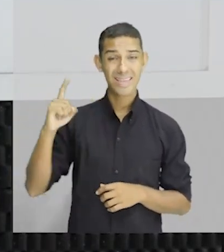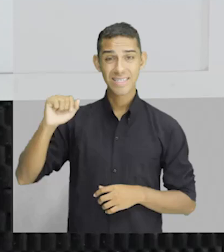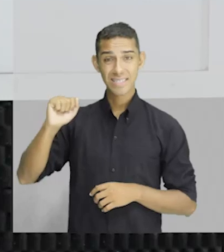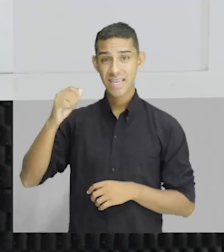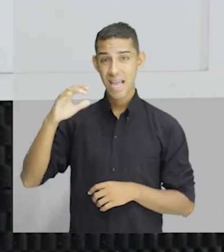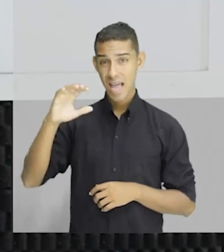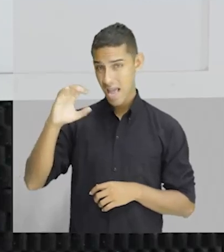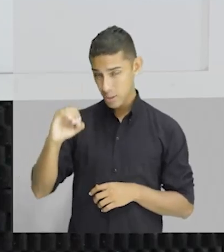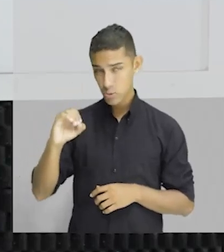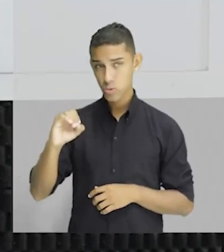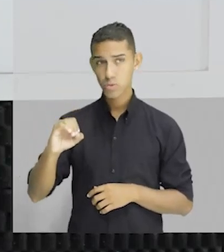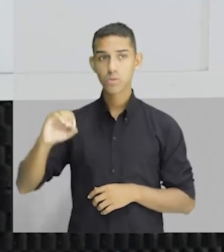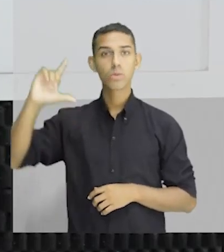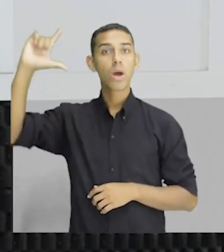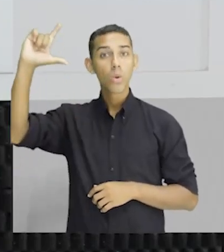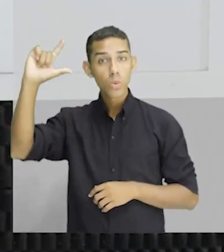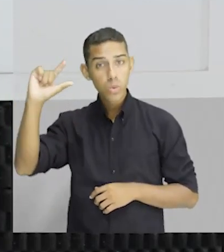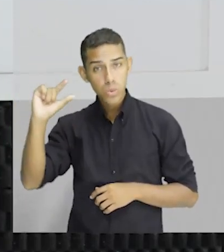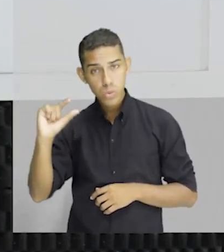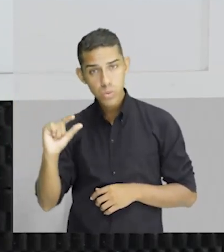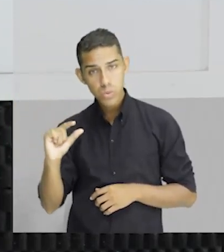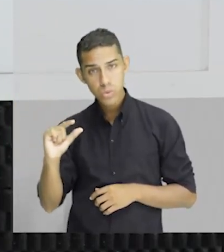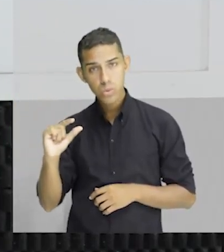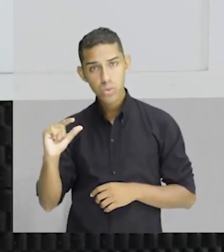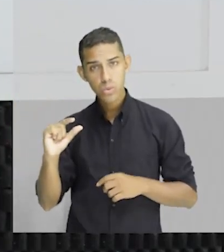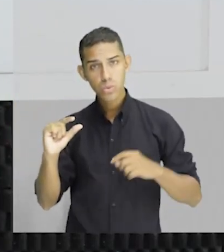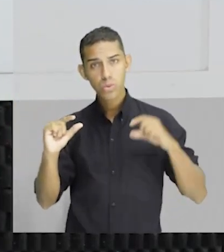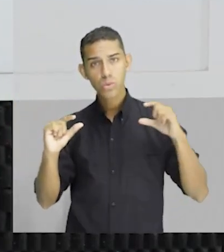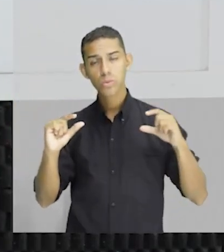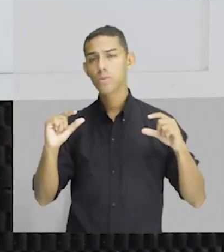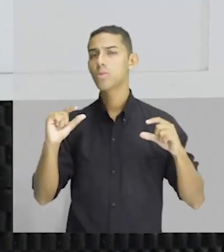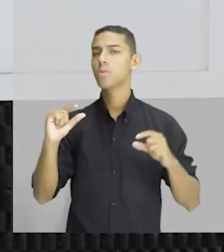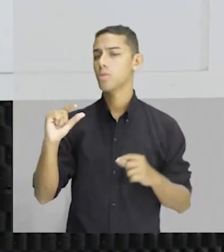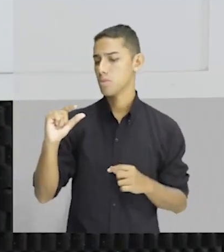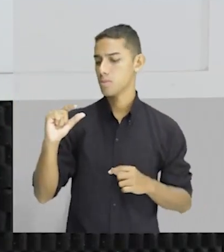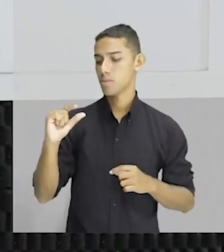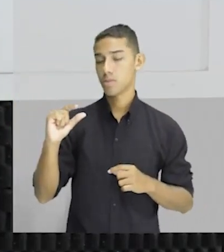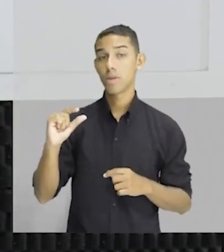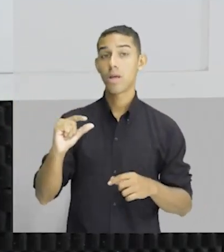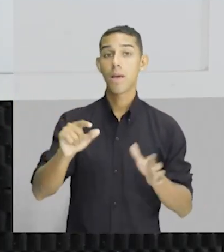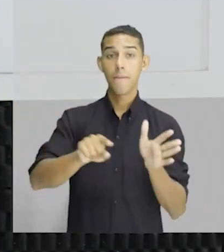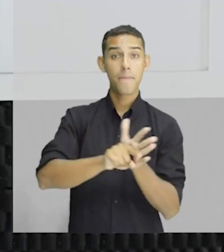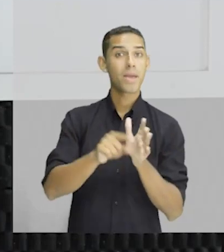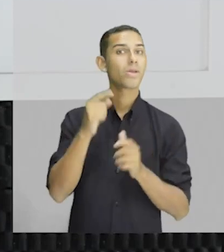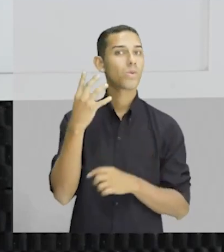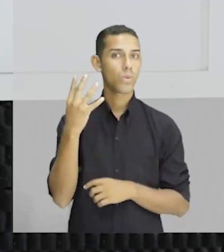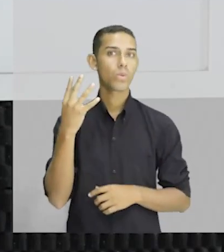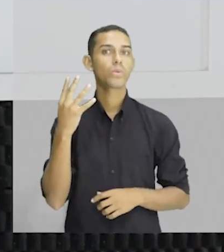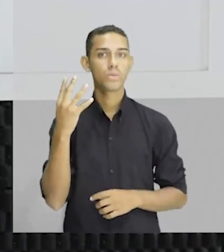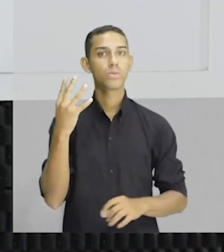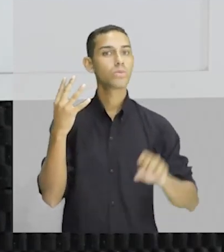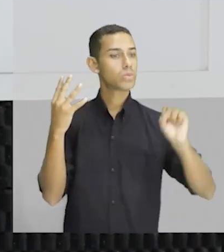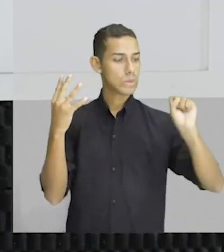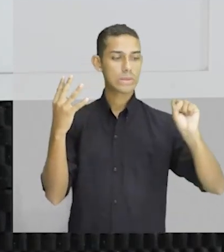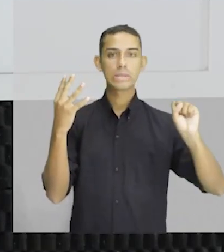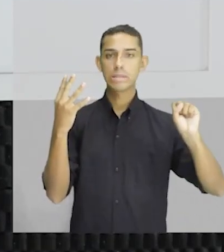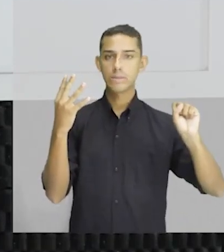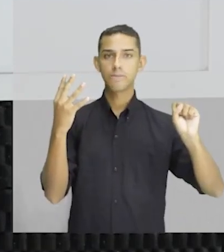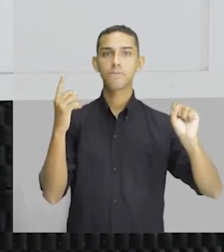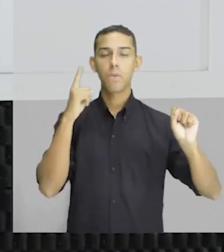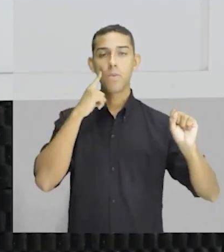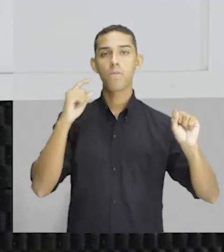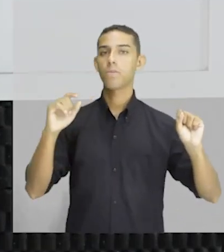aço diminuiu menos, tá? Ela diminuiu só um pouquinho, diminuiu a metade do que a de latão diminuiu, ó.